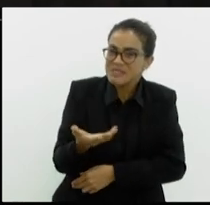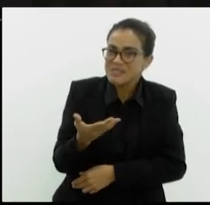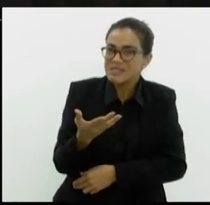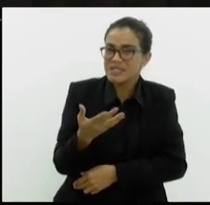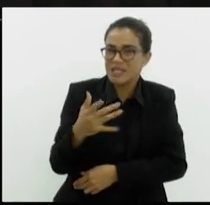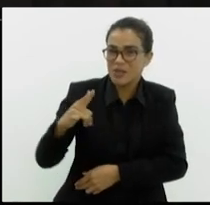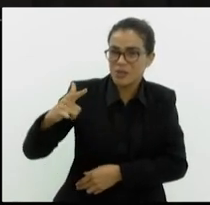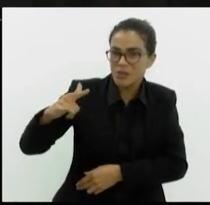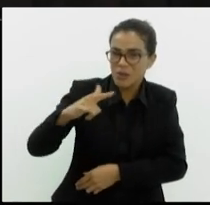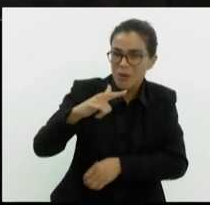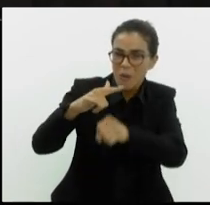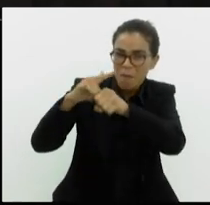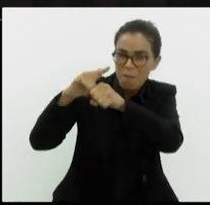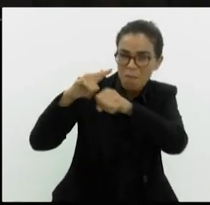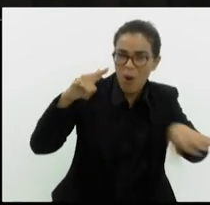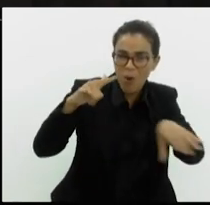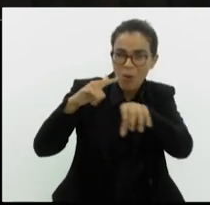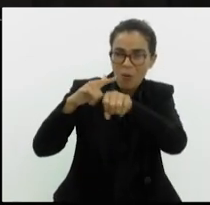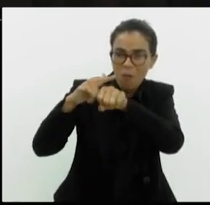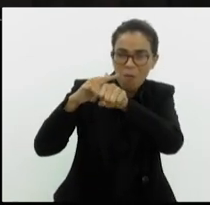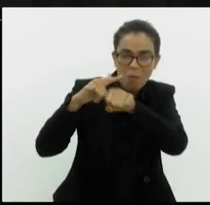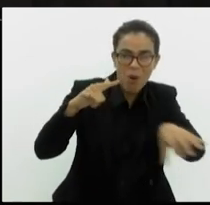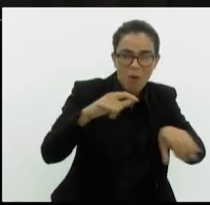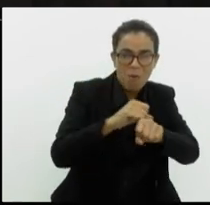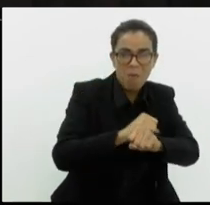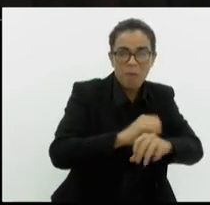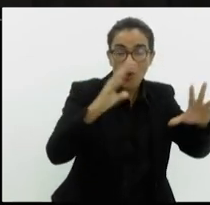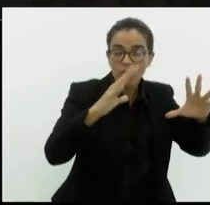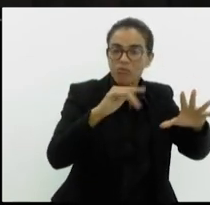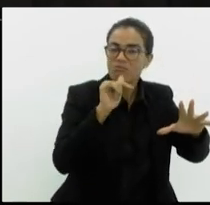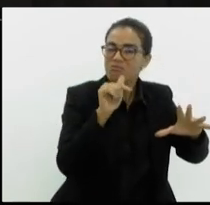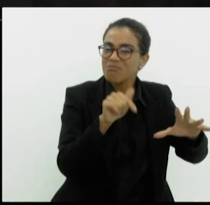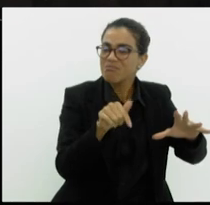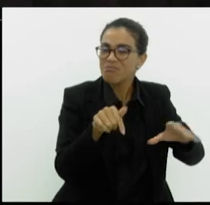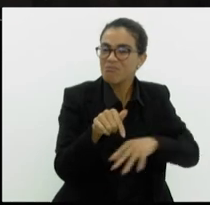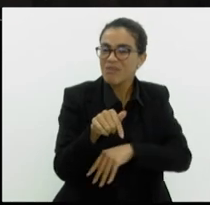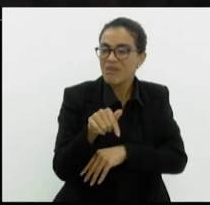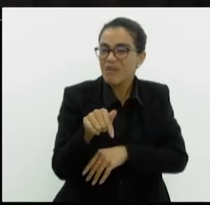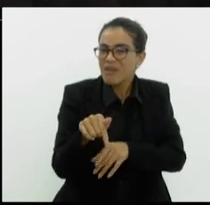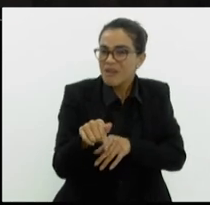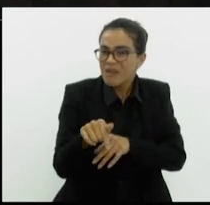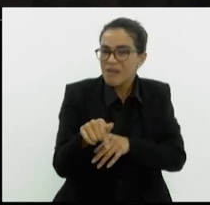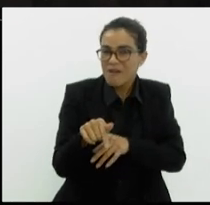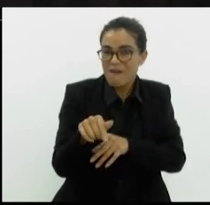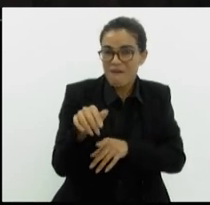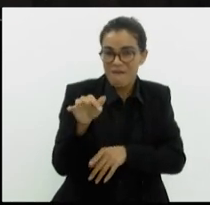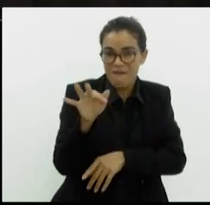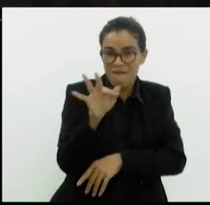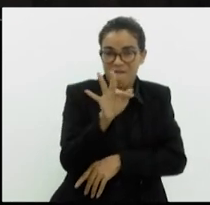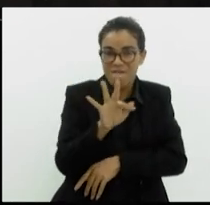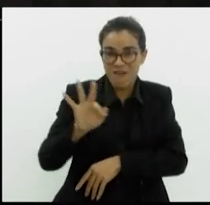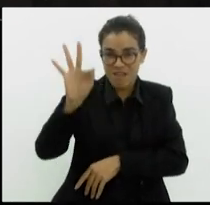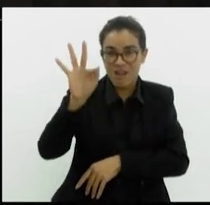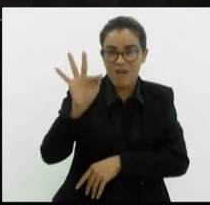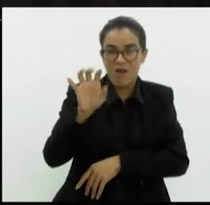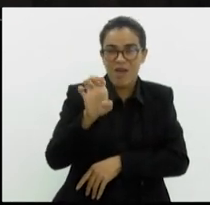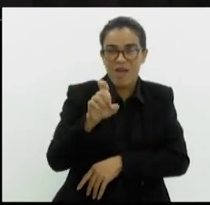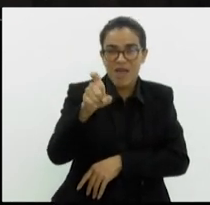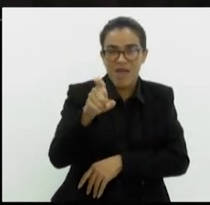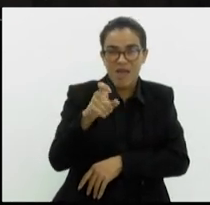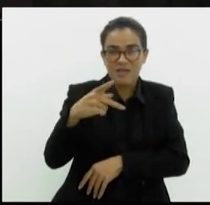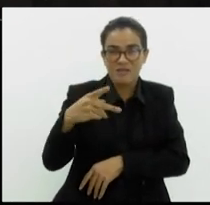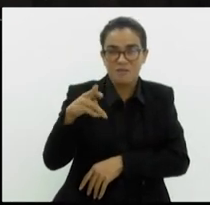de drones e mísseis foi feito pela Federal Express, foi feito